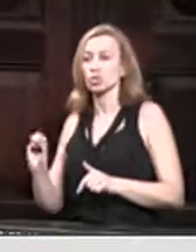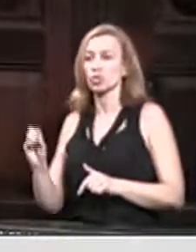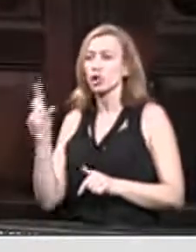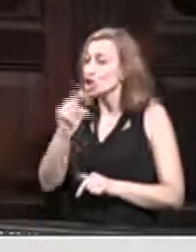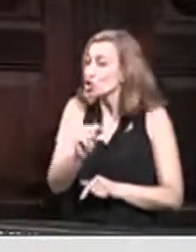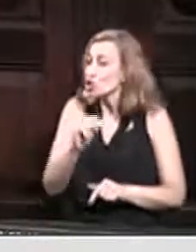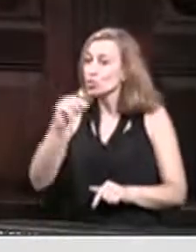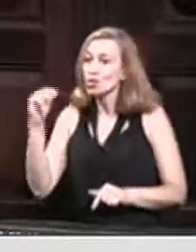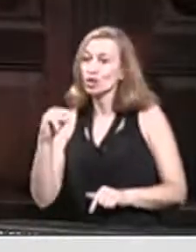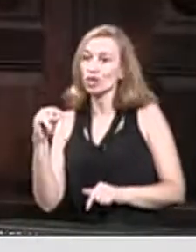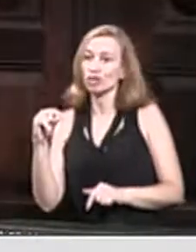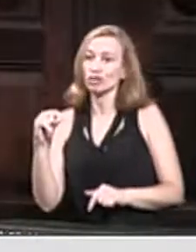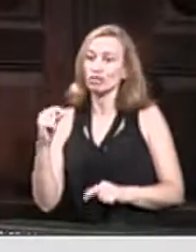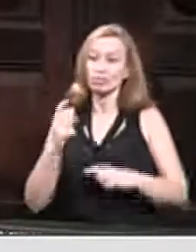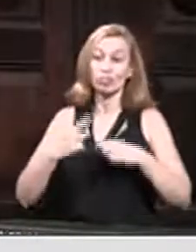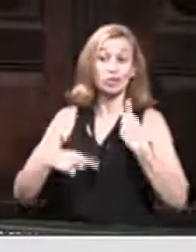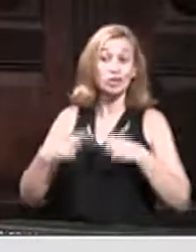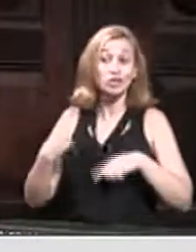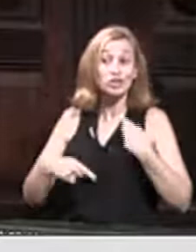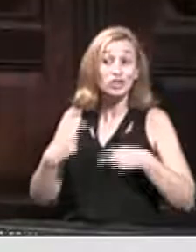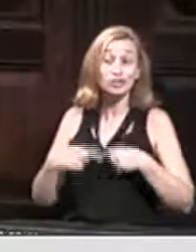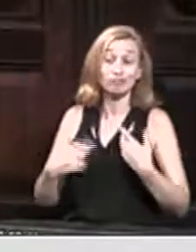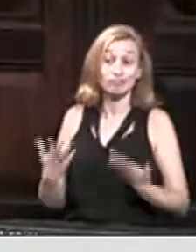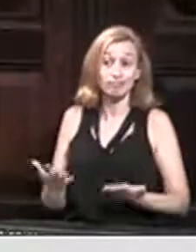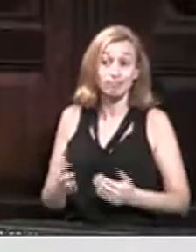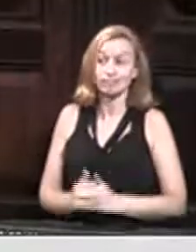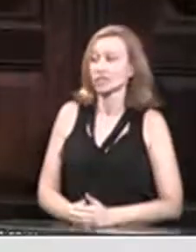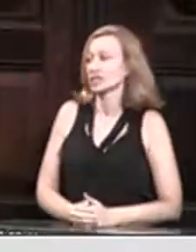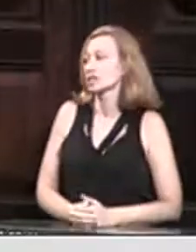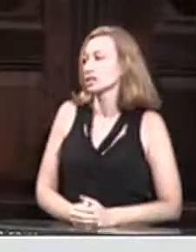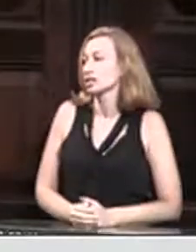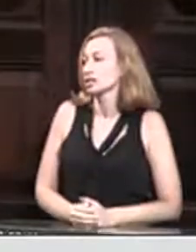foi politicamente.